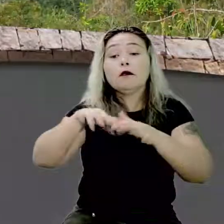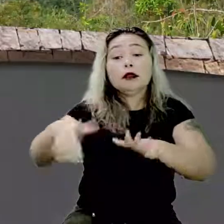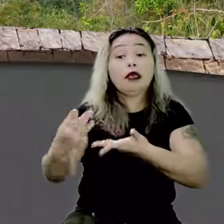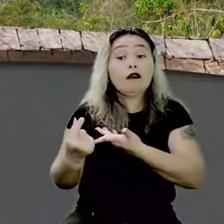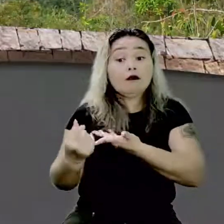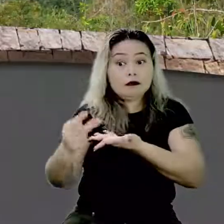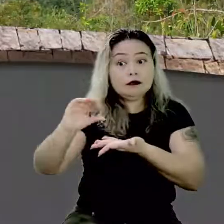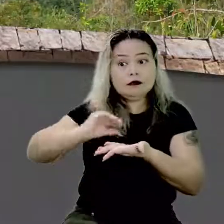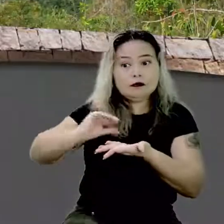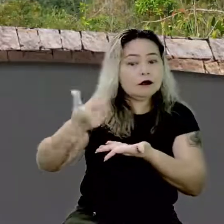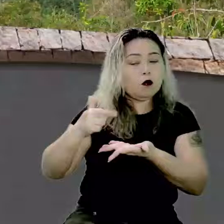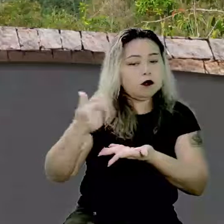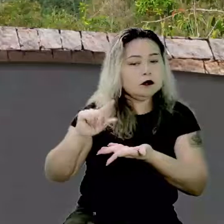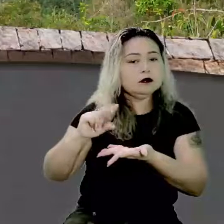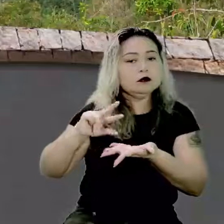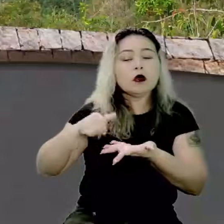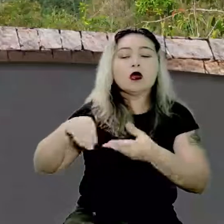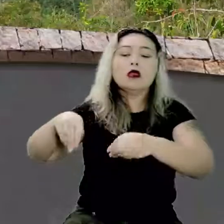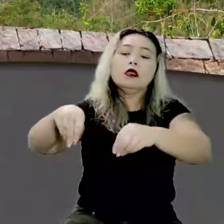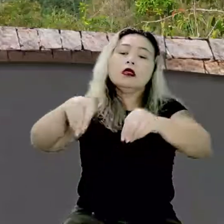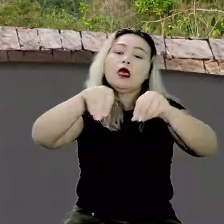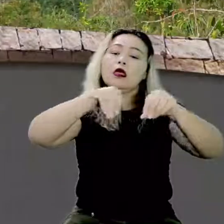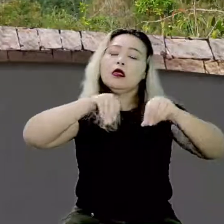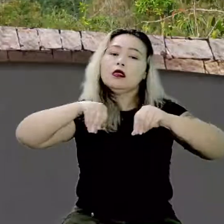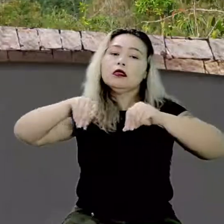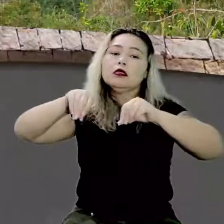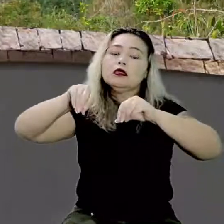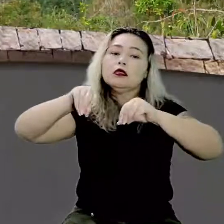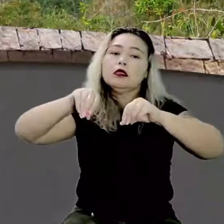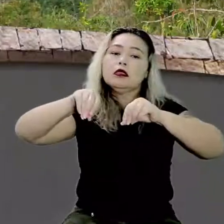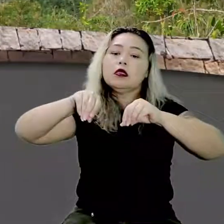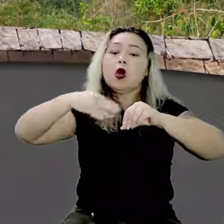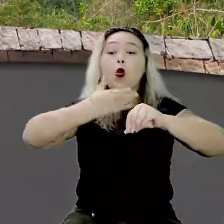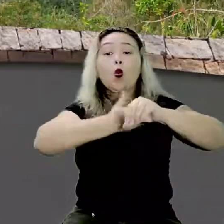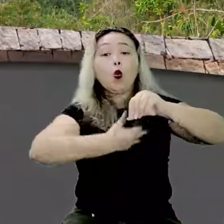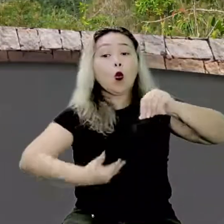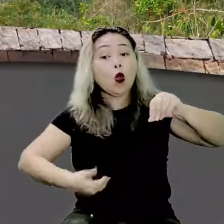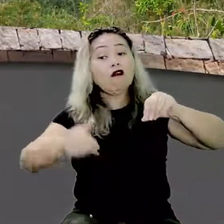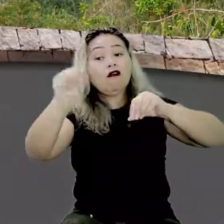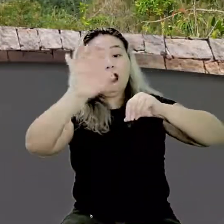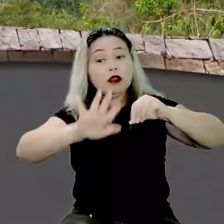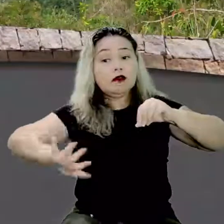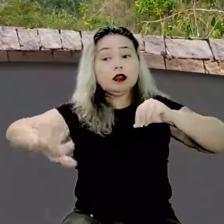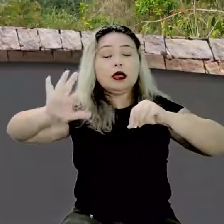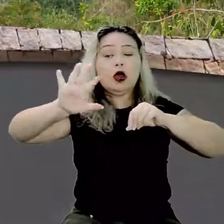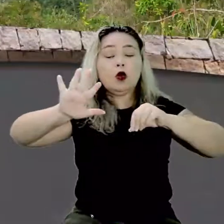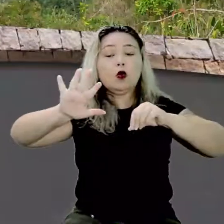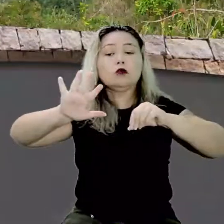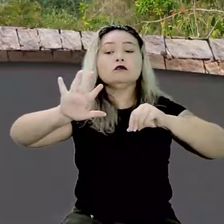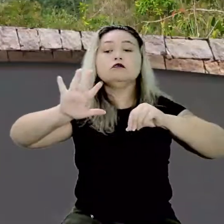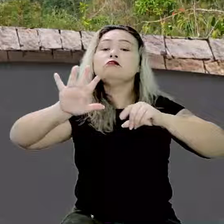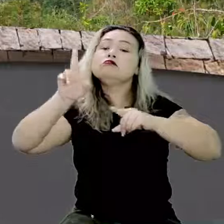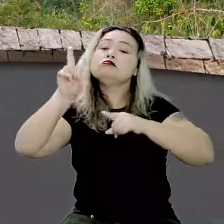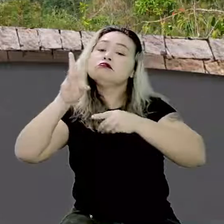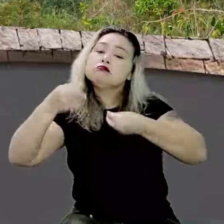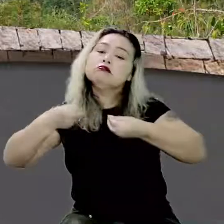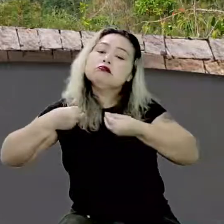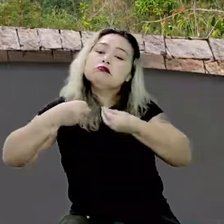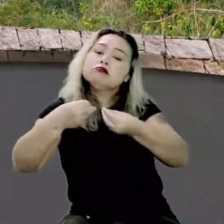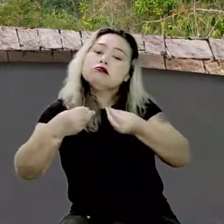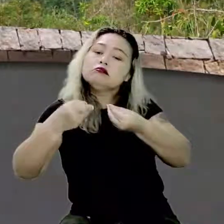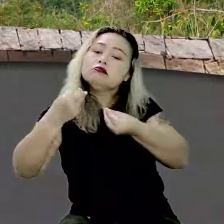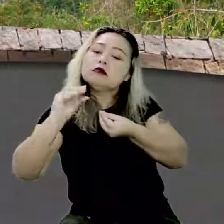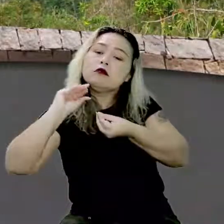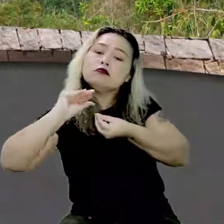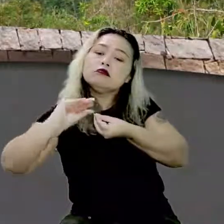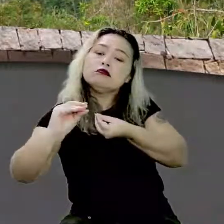manter. É isso que quer dizer, ele é um território. Era o governo federal que mantinha o território